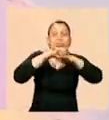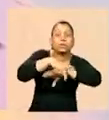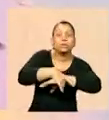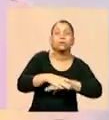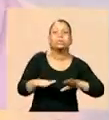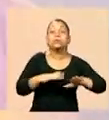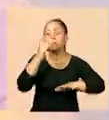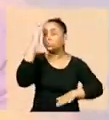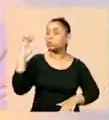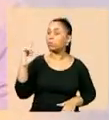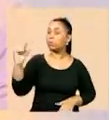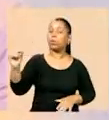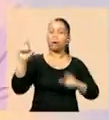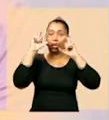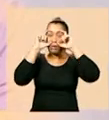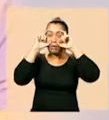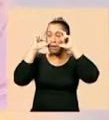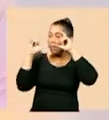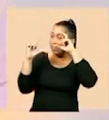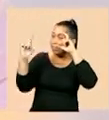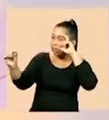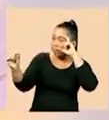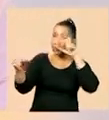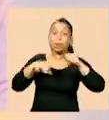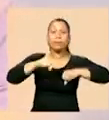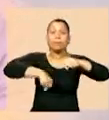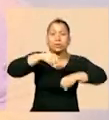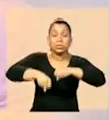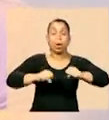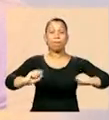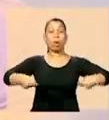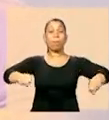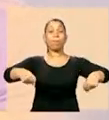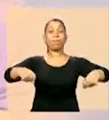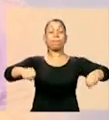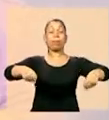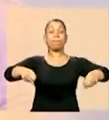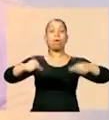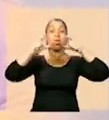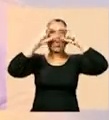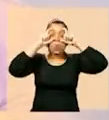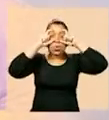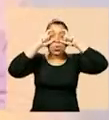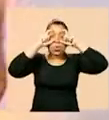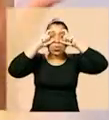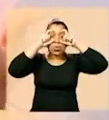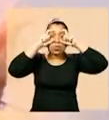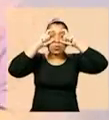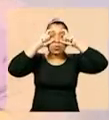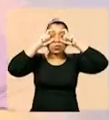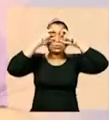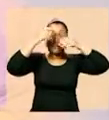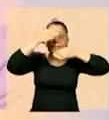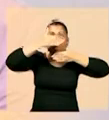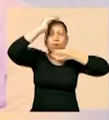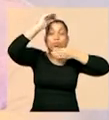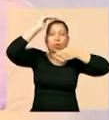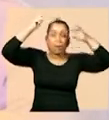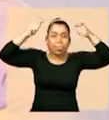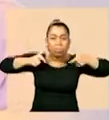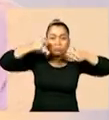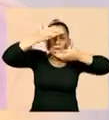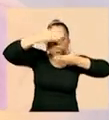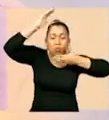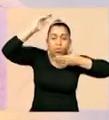O trabalhador, às vezes, ele está indo embora com óculos de segurança de bicicleta ou de moto. Se ele estiver utilizando o óculos, a viseira erguida ou